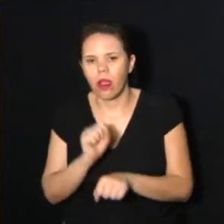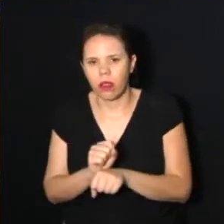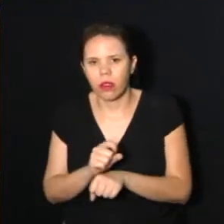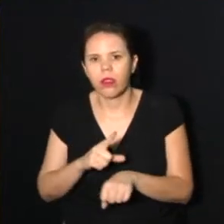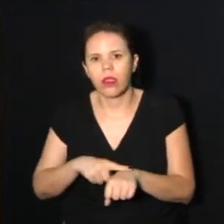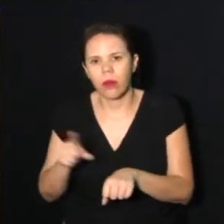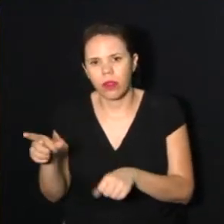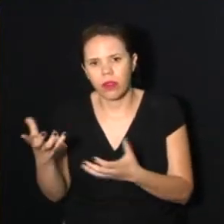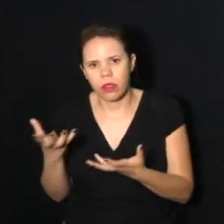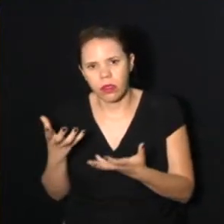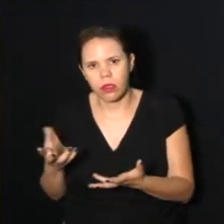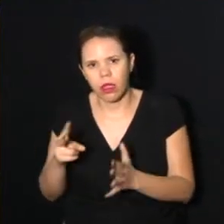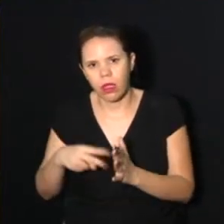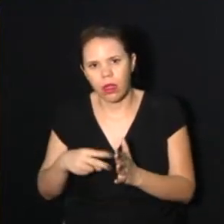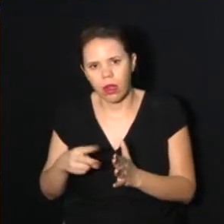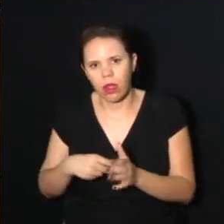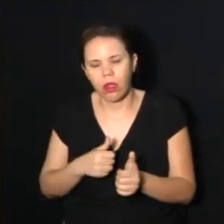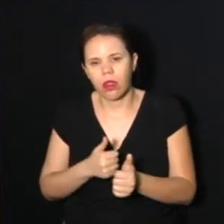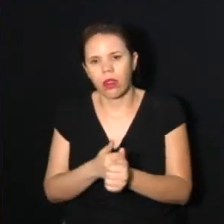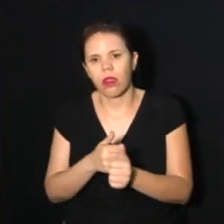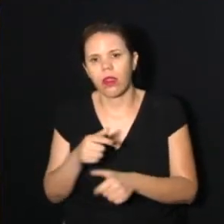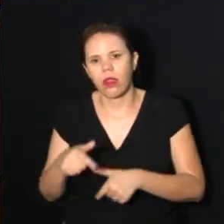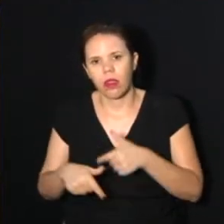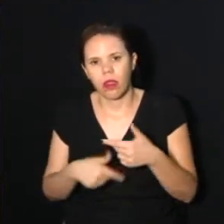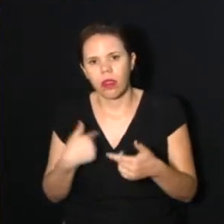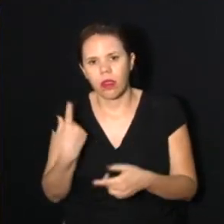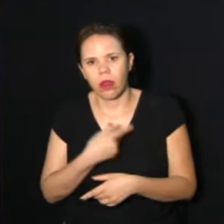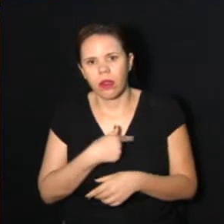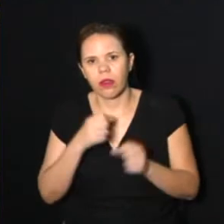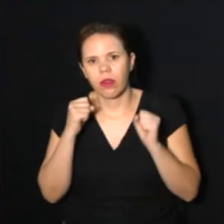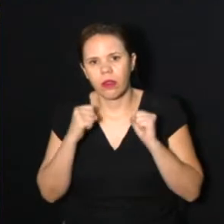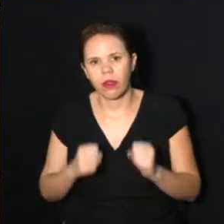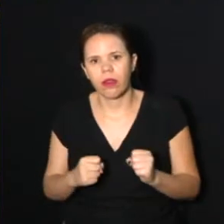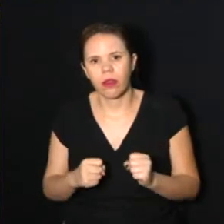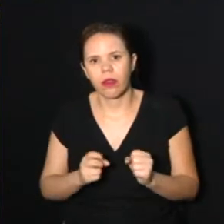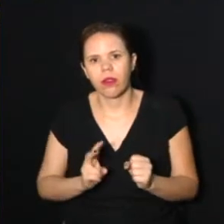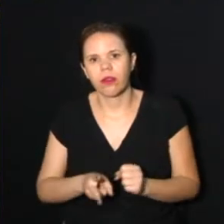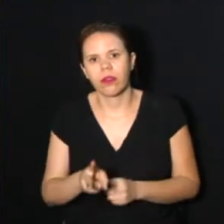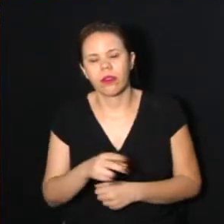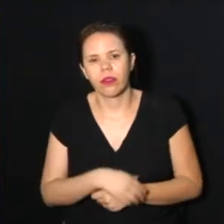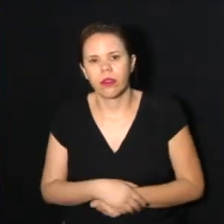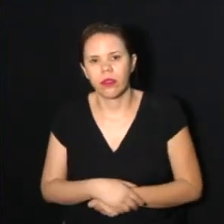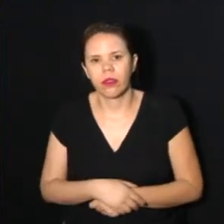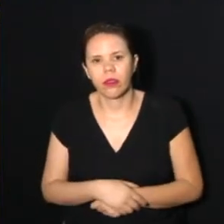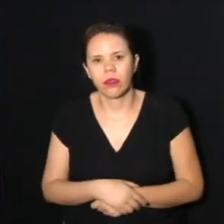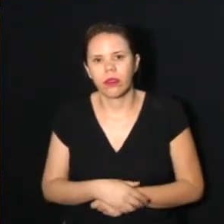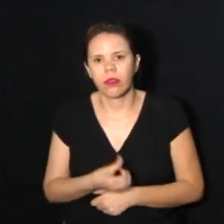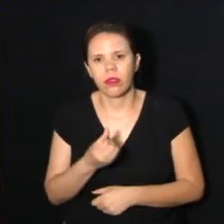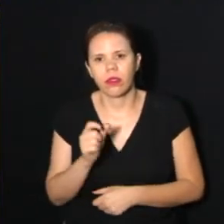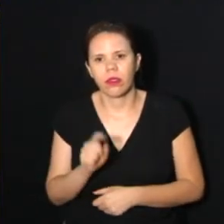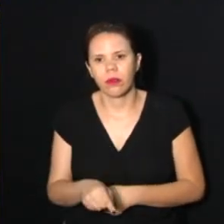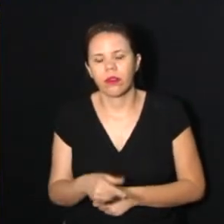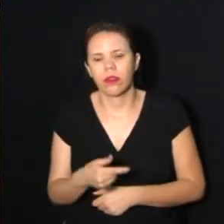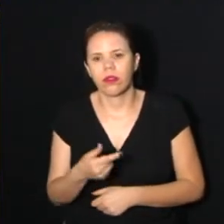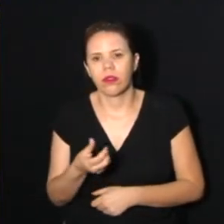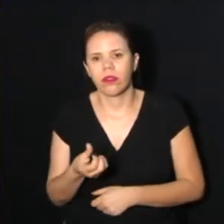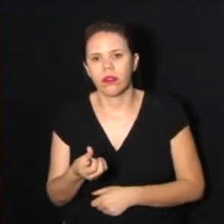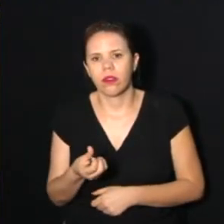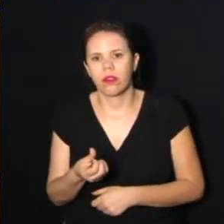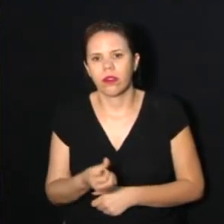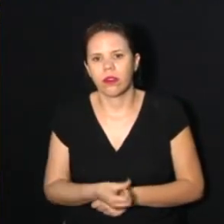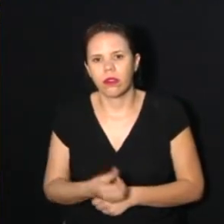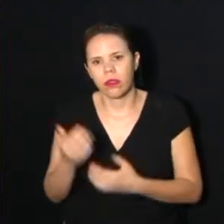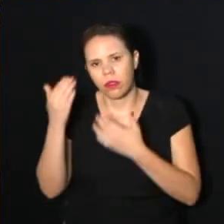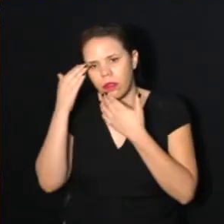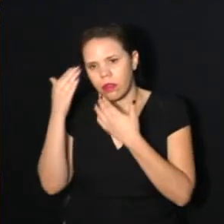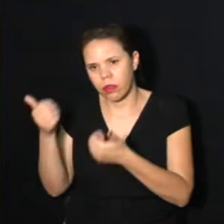tempo que entender necessário durante esses trabalhos para que a gente possa dar continuidade. Item 6.6. O item 6.5 está suspenso. Agradeço a